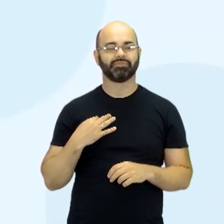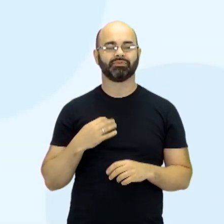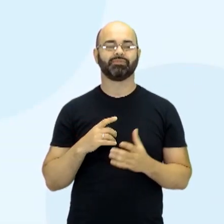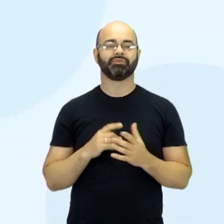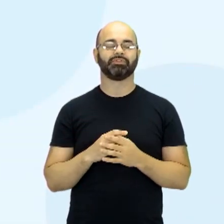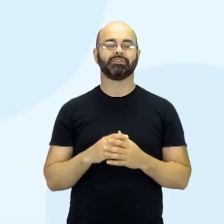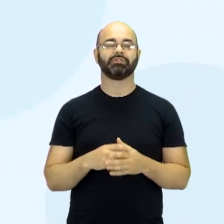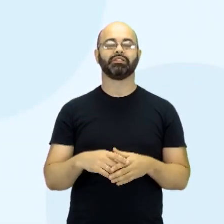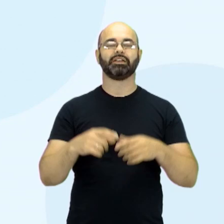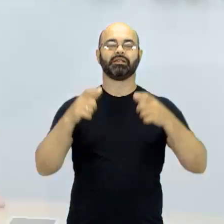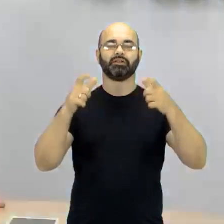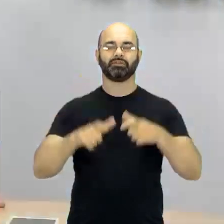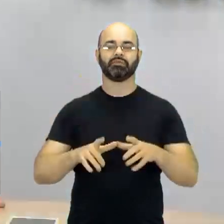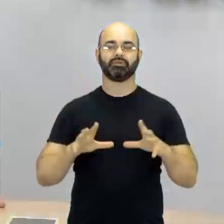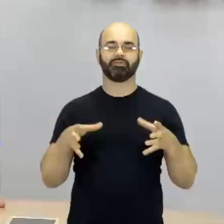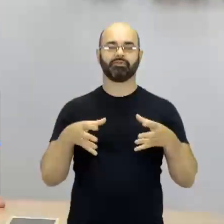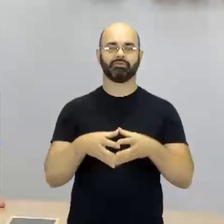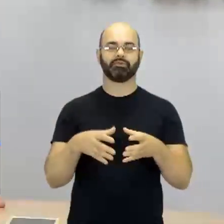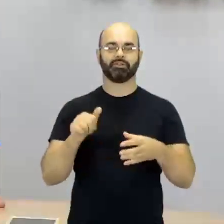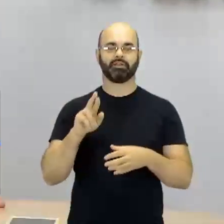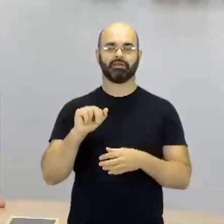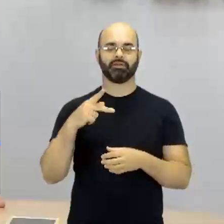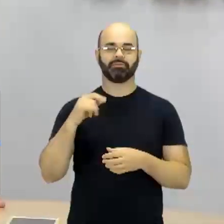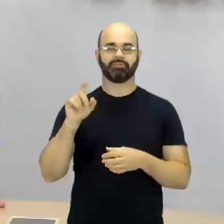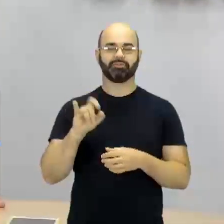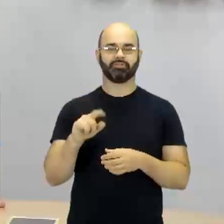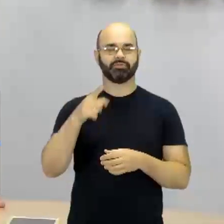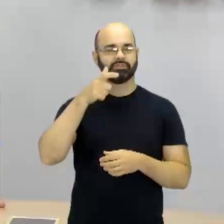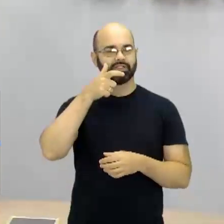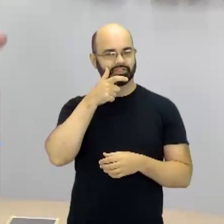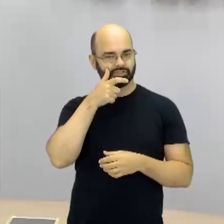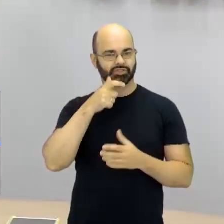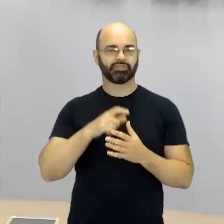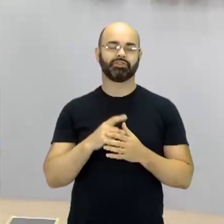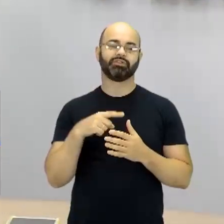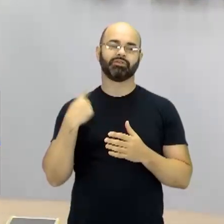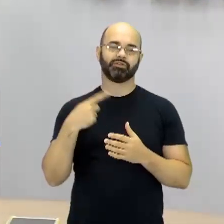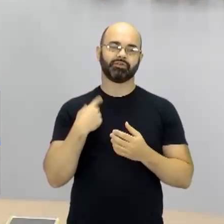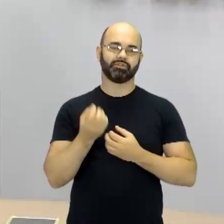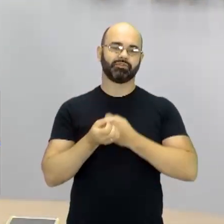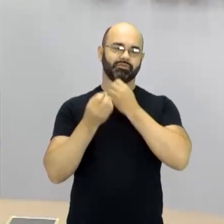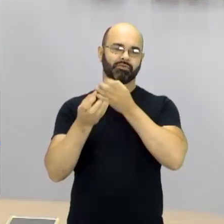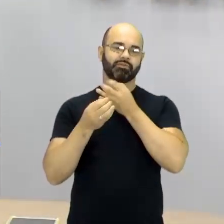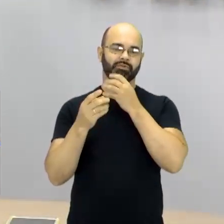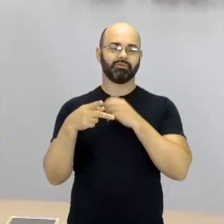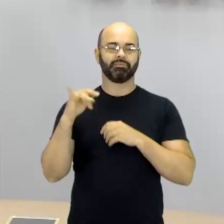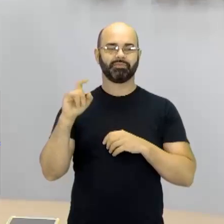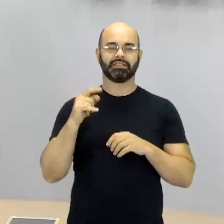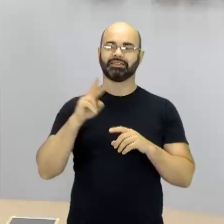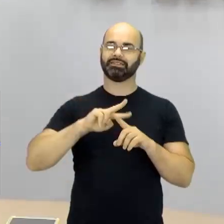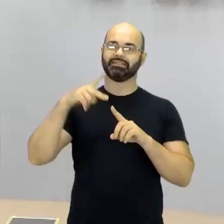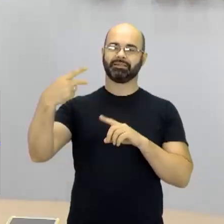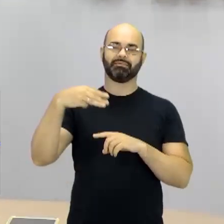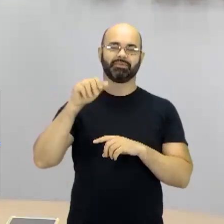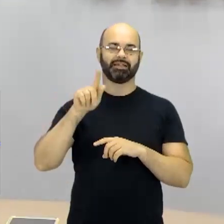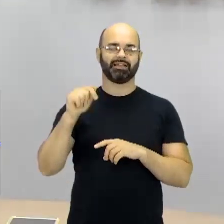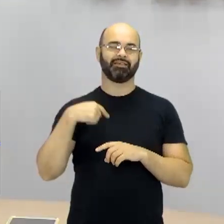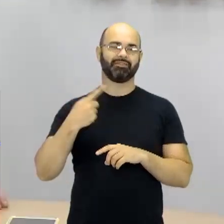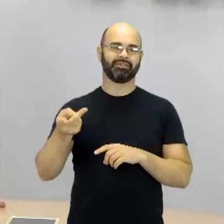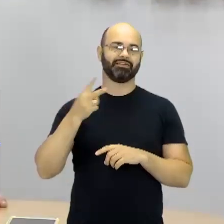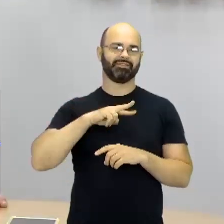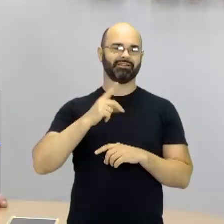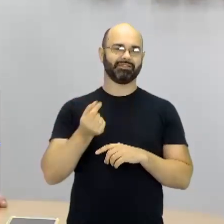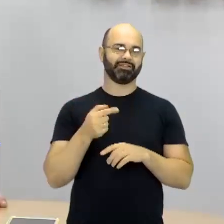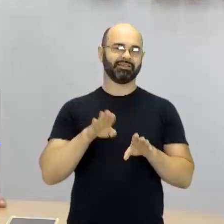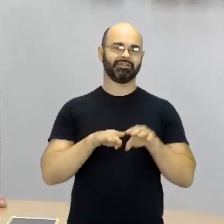Reserva Extrativista de Arapixi, tá certo? Enquanto vocês assistem o vídeo, nós passamos os dados do Pix para o MacGyver depositar na minha conta e na conta